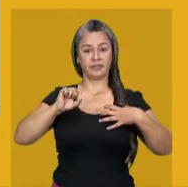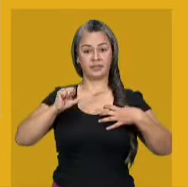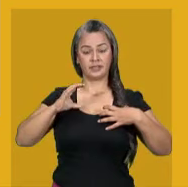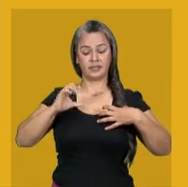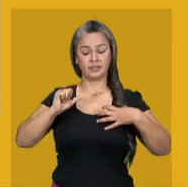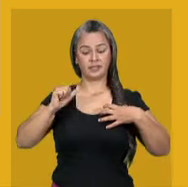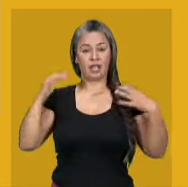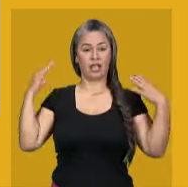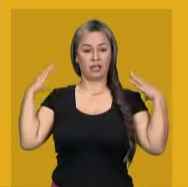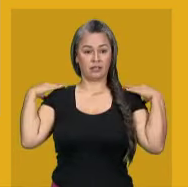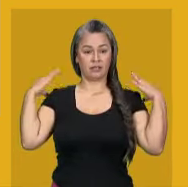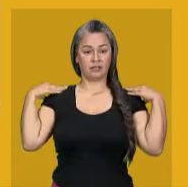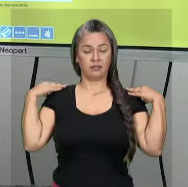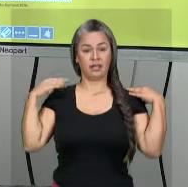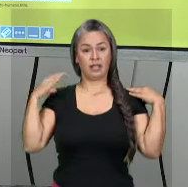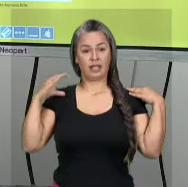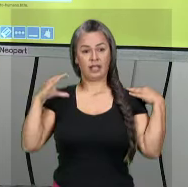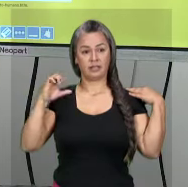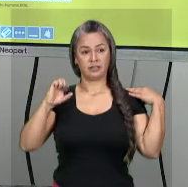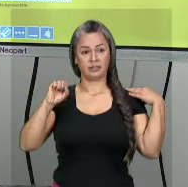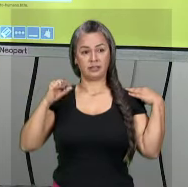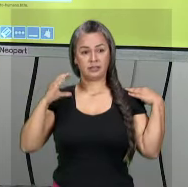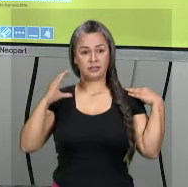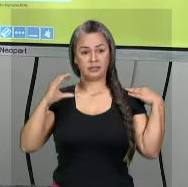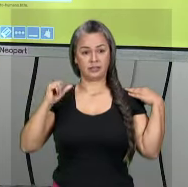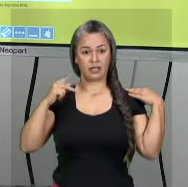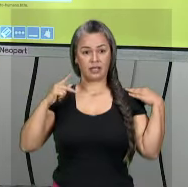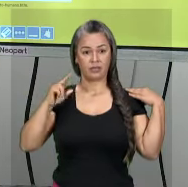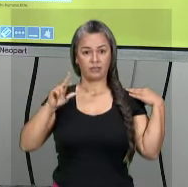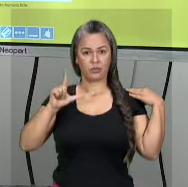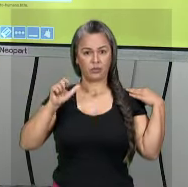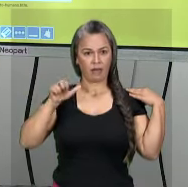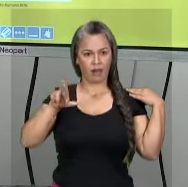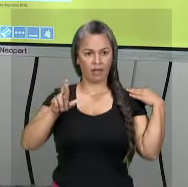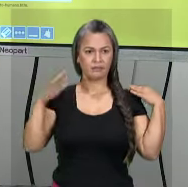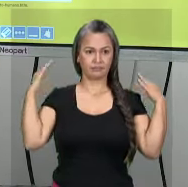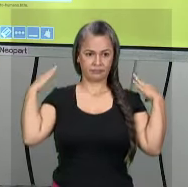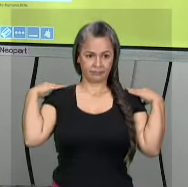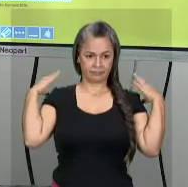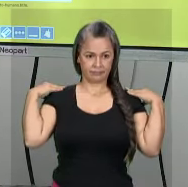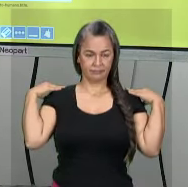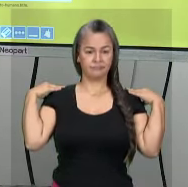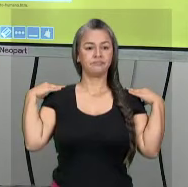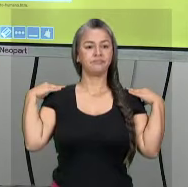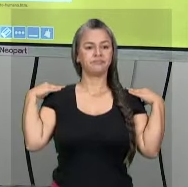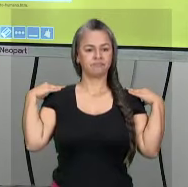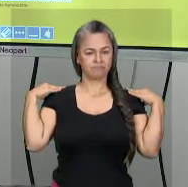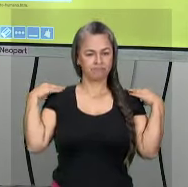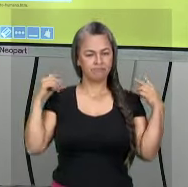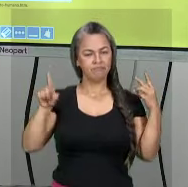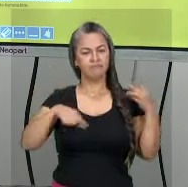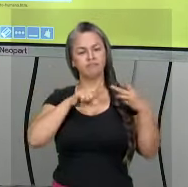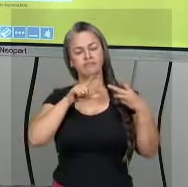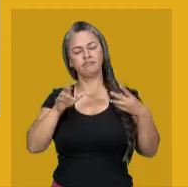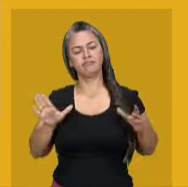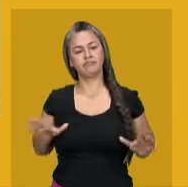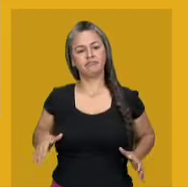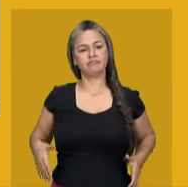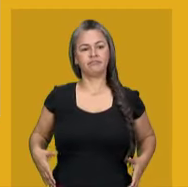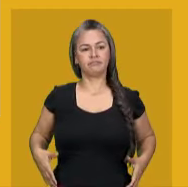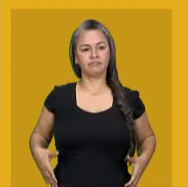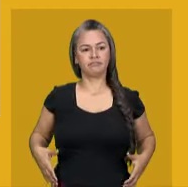é a região aqui das nossas costas, né? E a região pélvica,